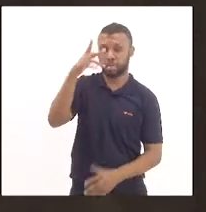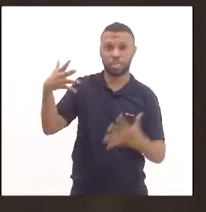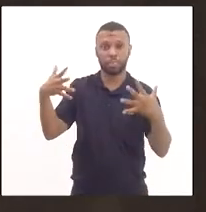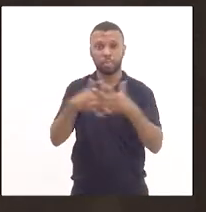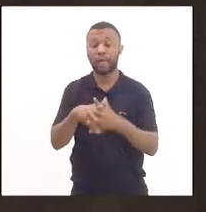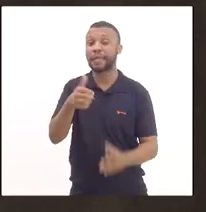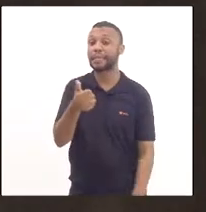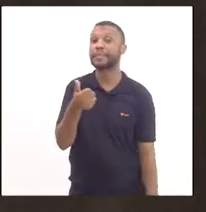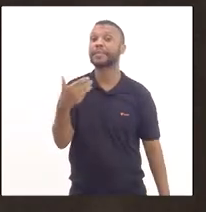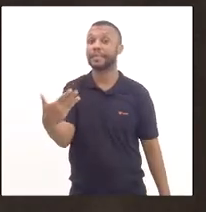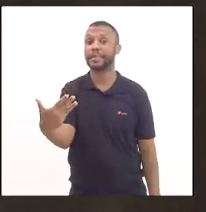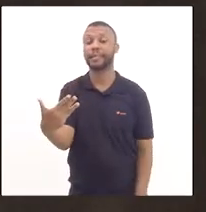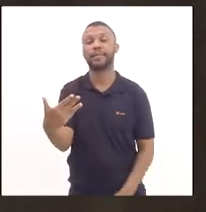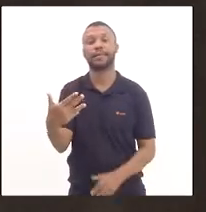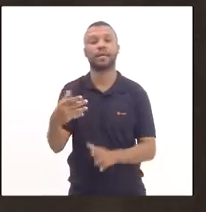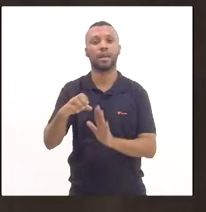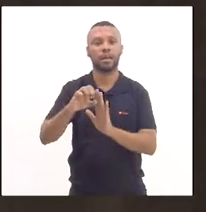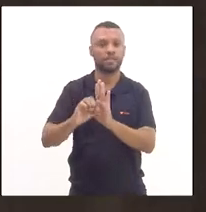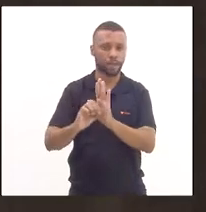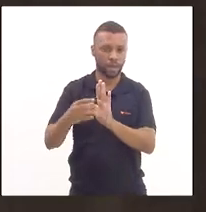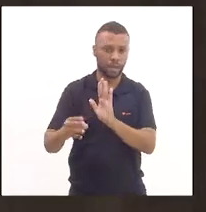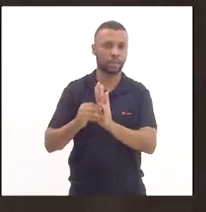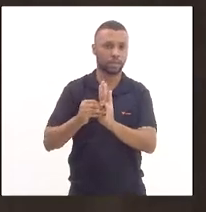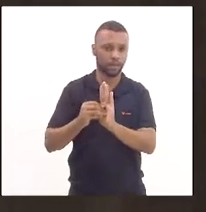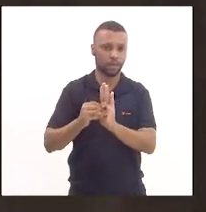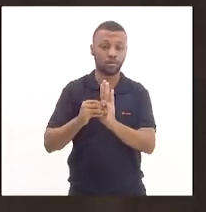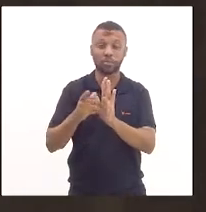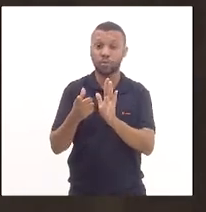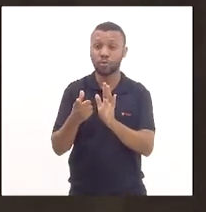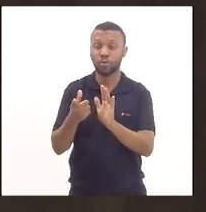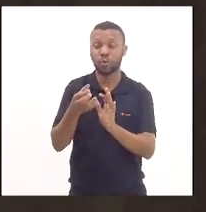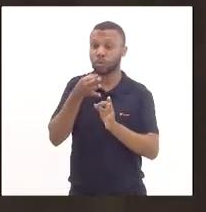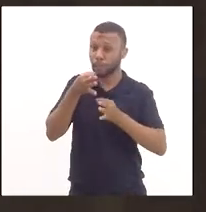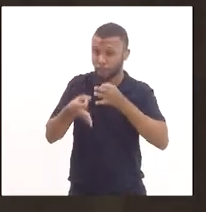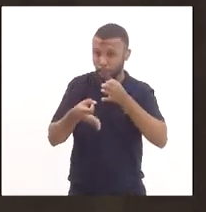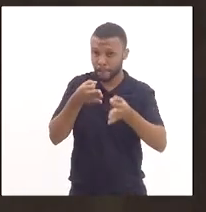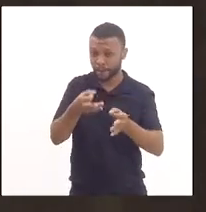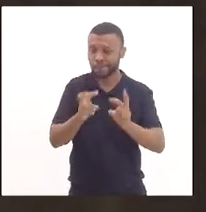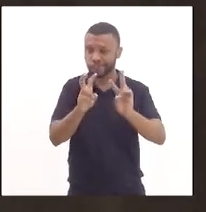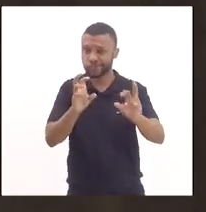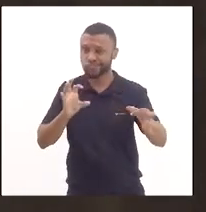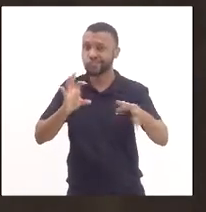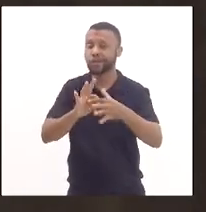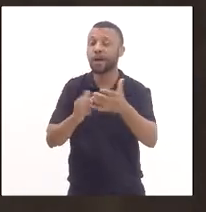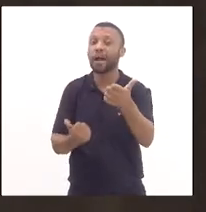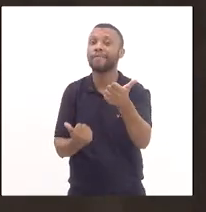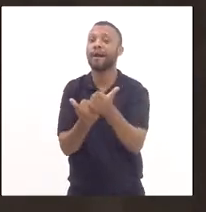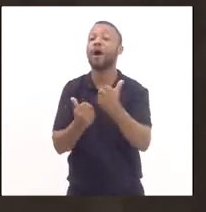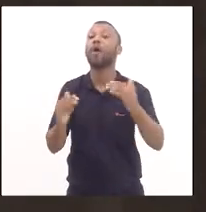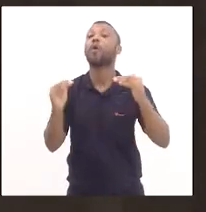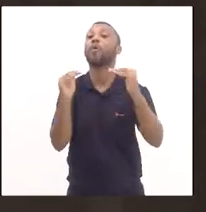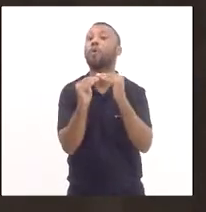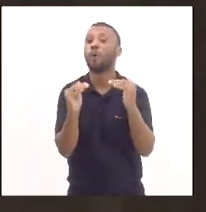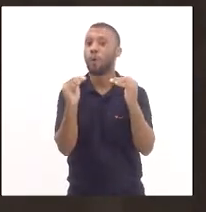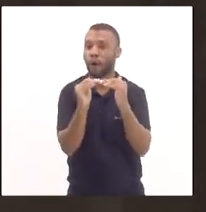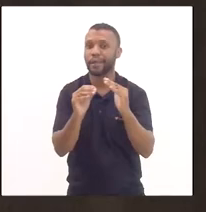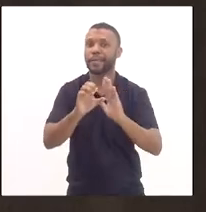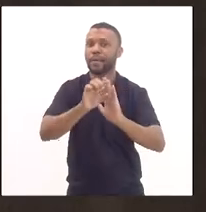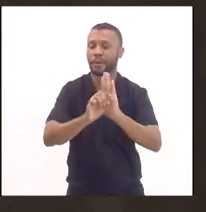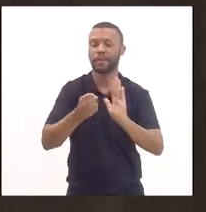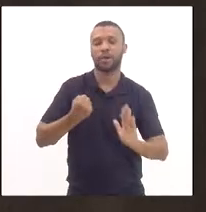13 emendas. O nosso parecer às emendas de plenário é favorável às emendas